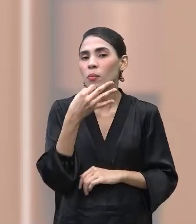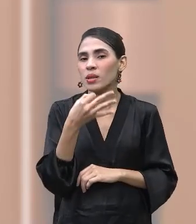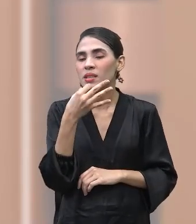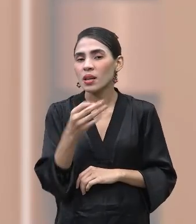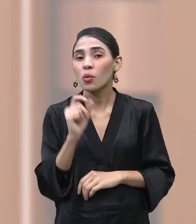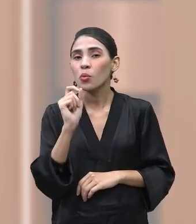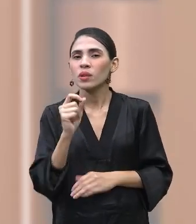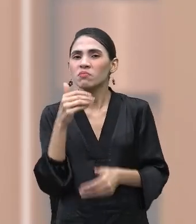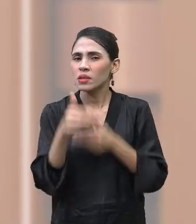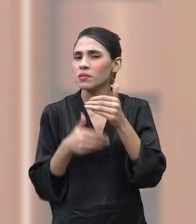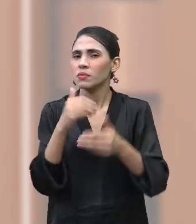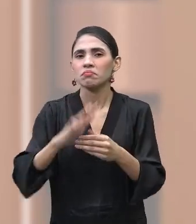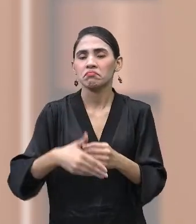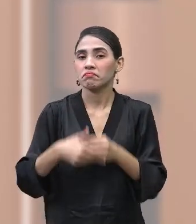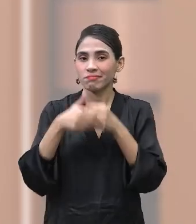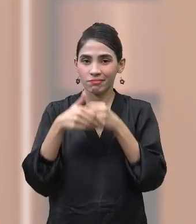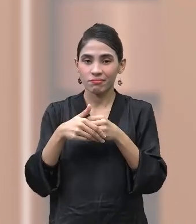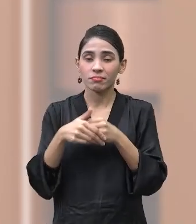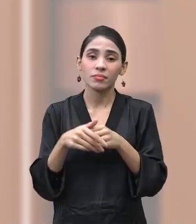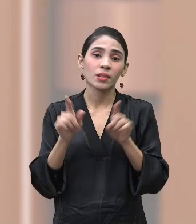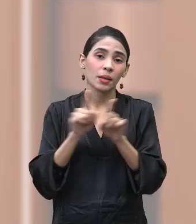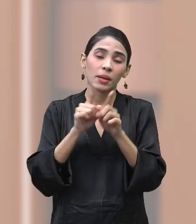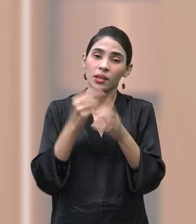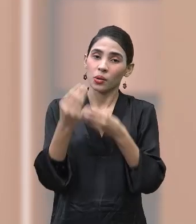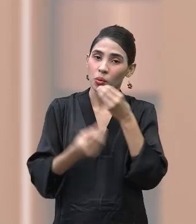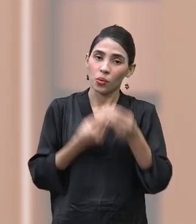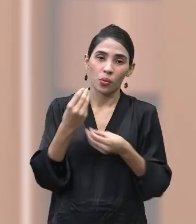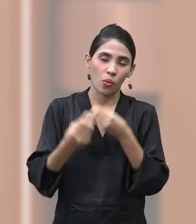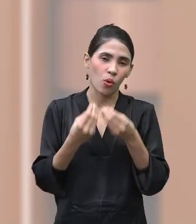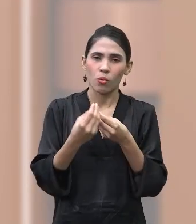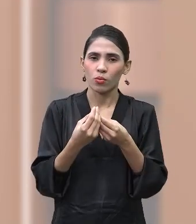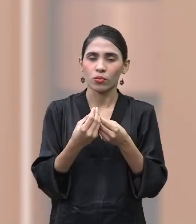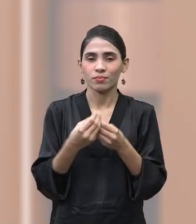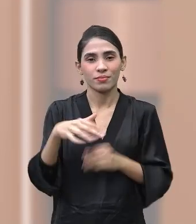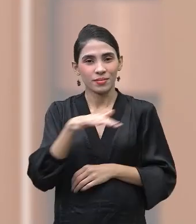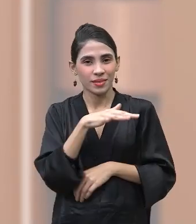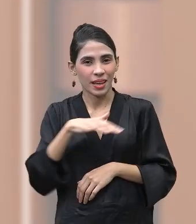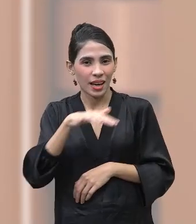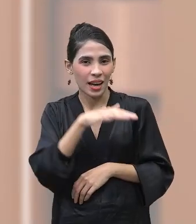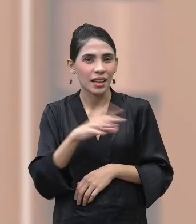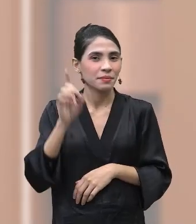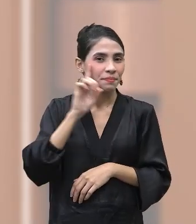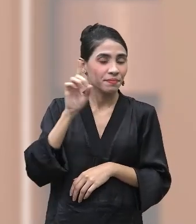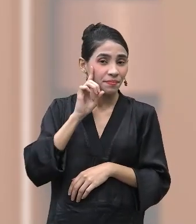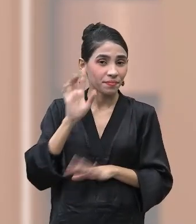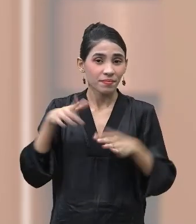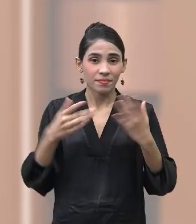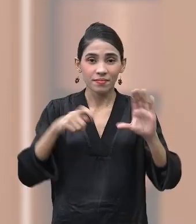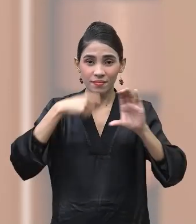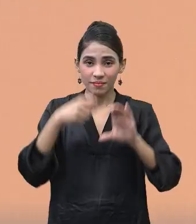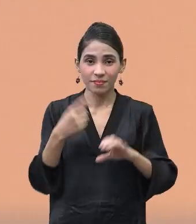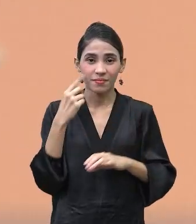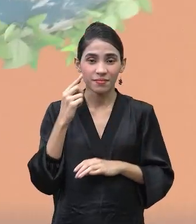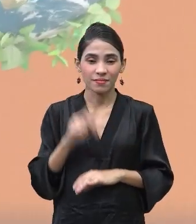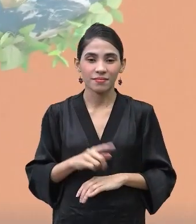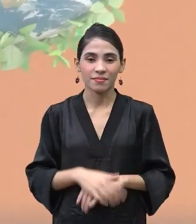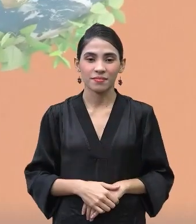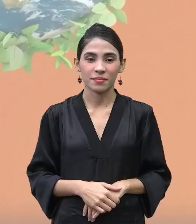é o desenvolvimento sustentável e como ele está presente aí no nosso cotidiano. Então, vamos dar uma olhada.